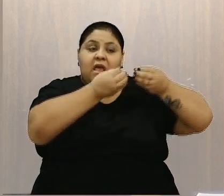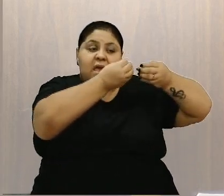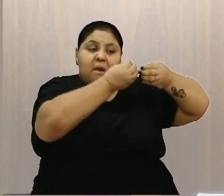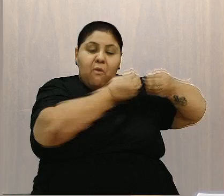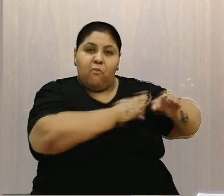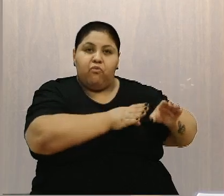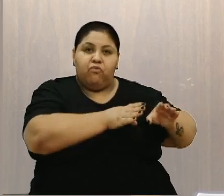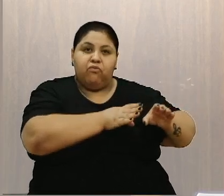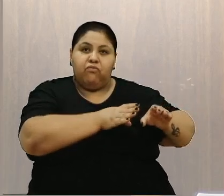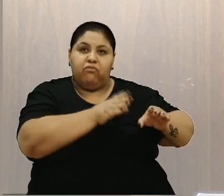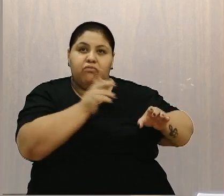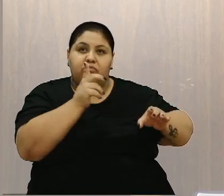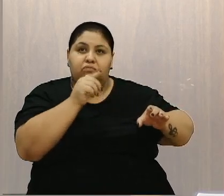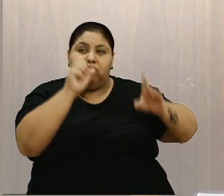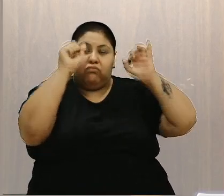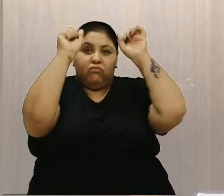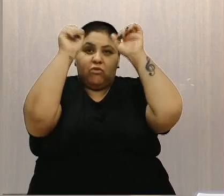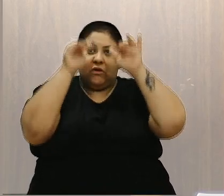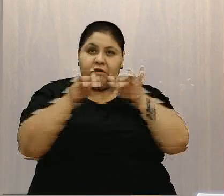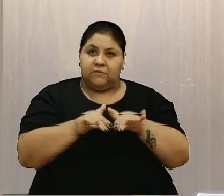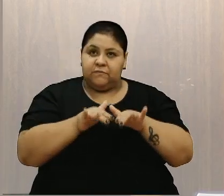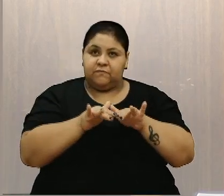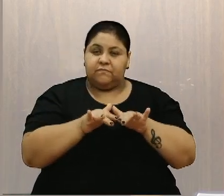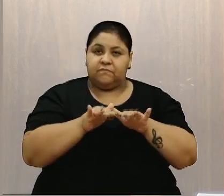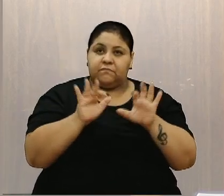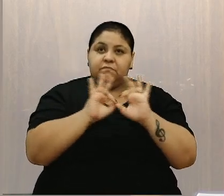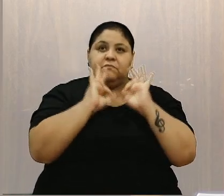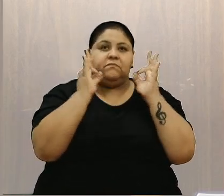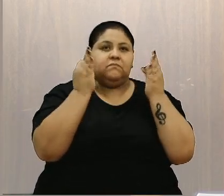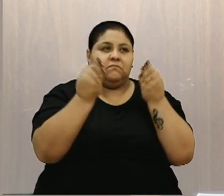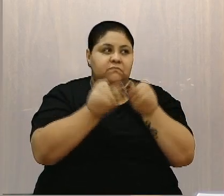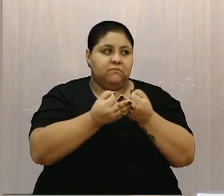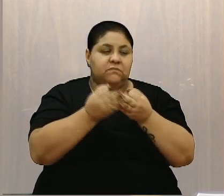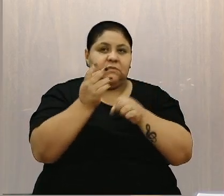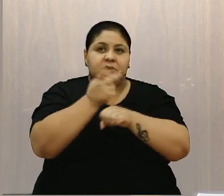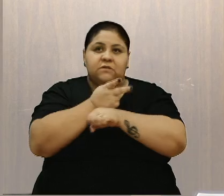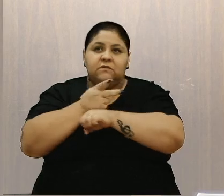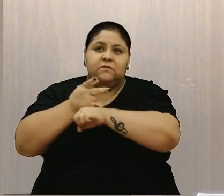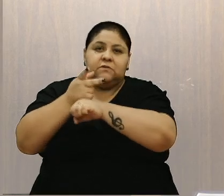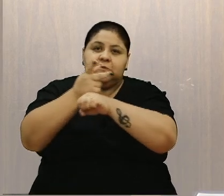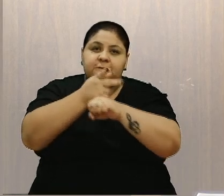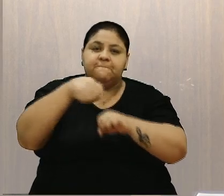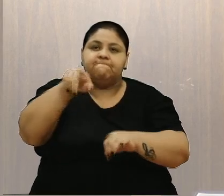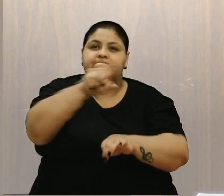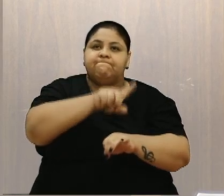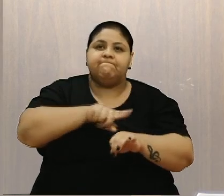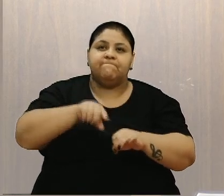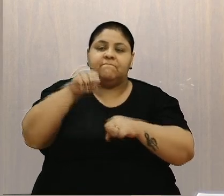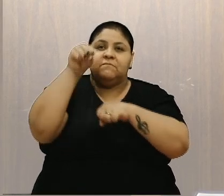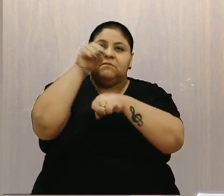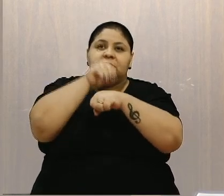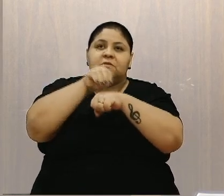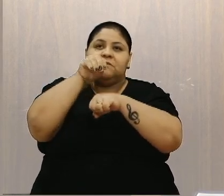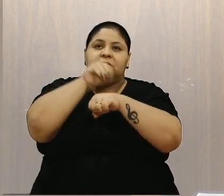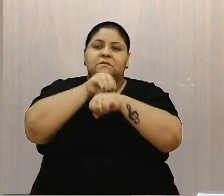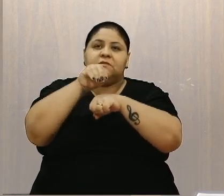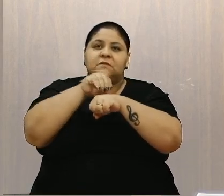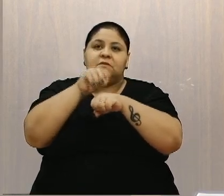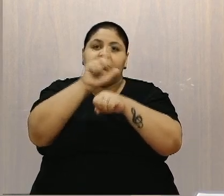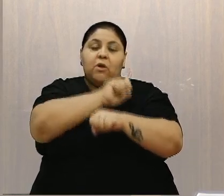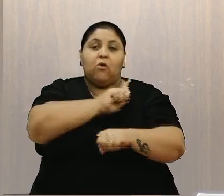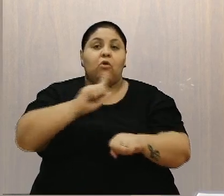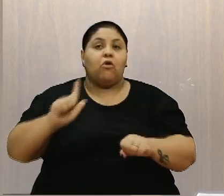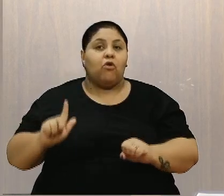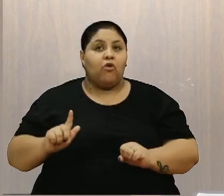essas fortes chuvas. E essas famílias, elas nos procuram e a gente dá o indicativo que foi dado pelo governo,